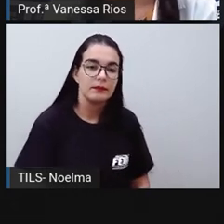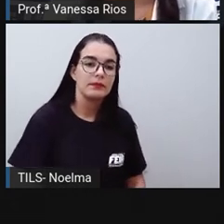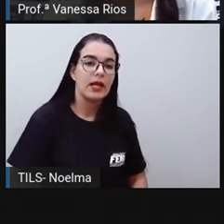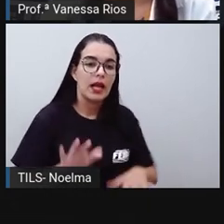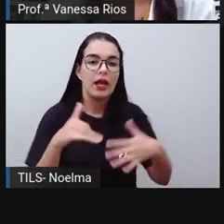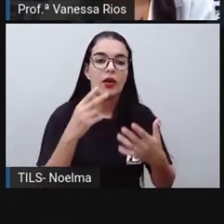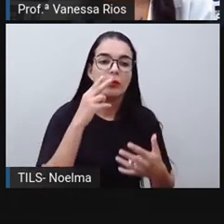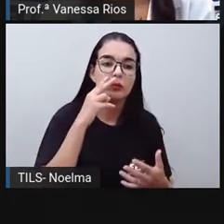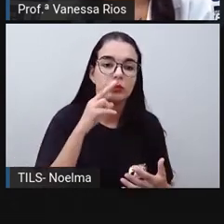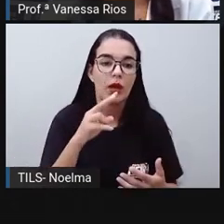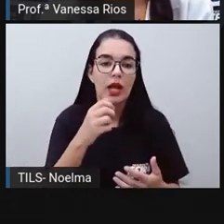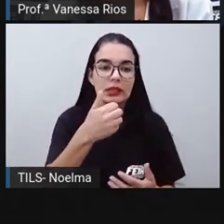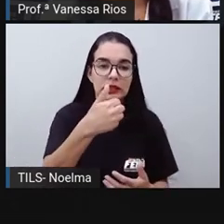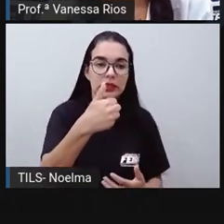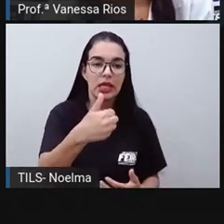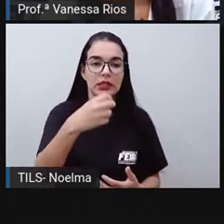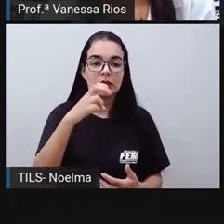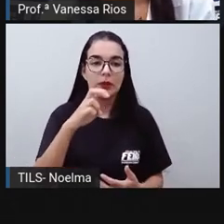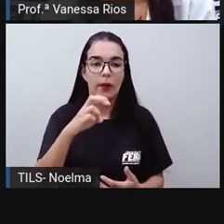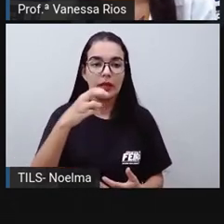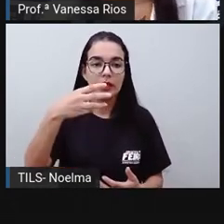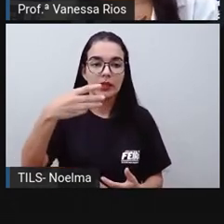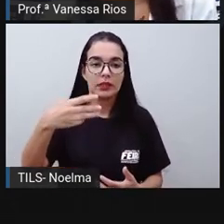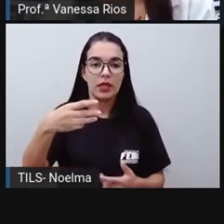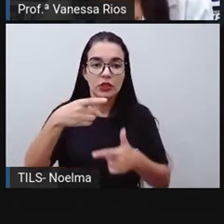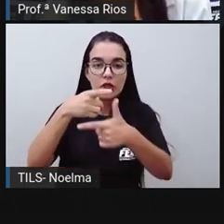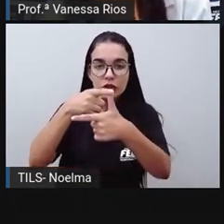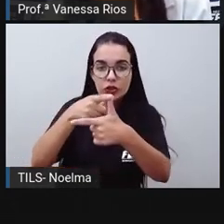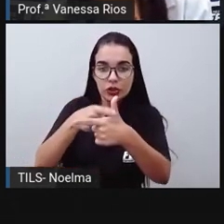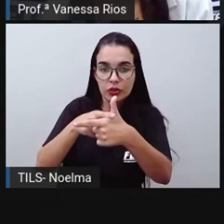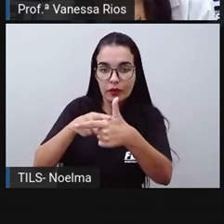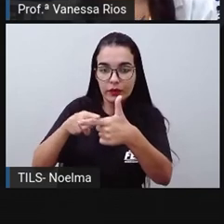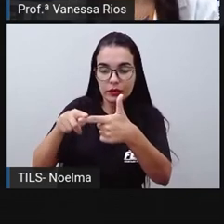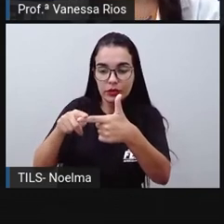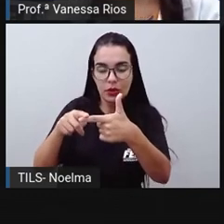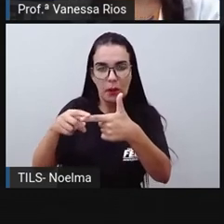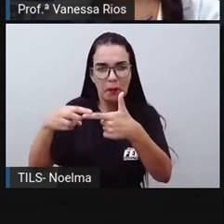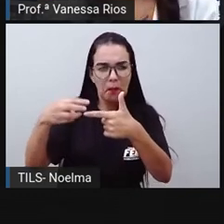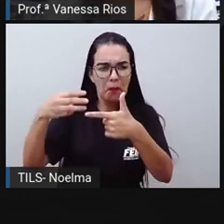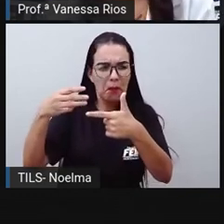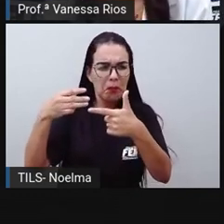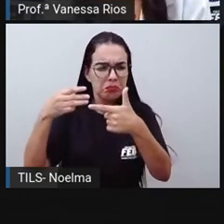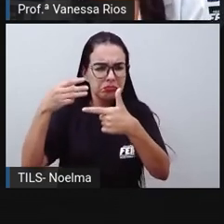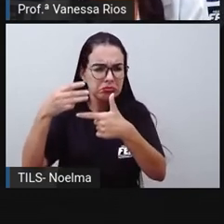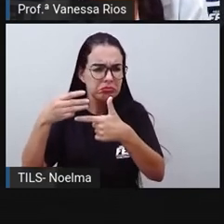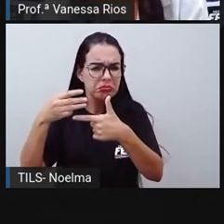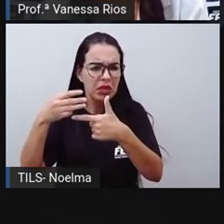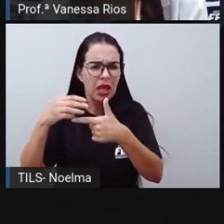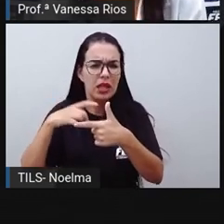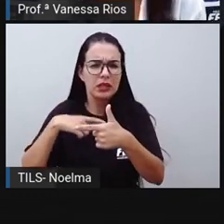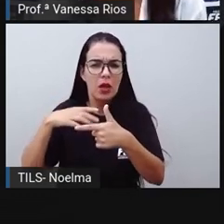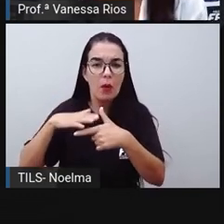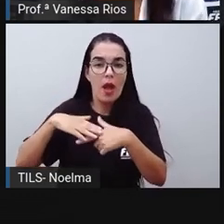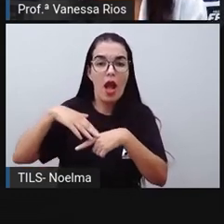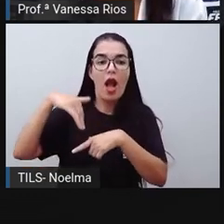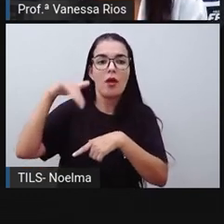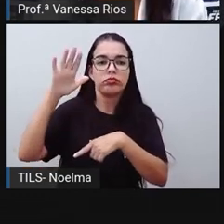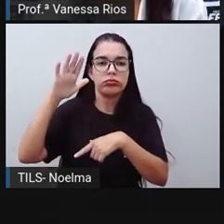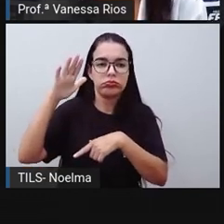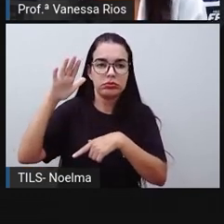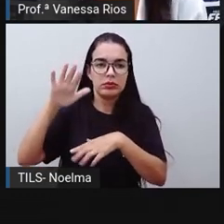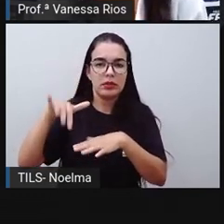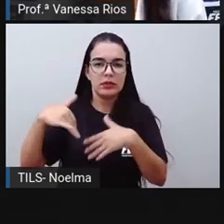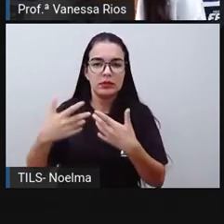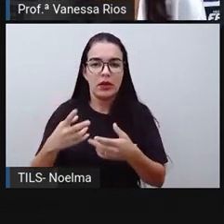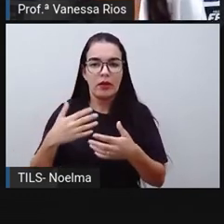dividir 153 por 3 vai ficar um pouco complicado, né? Porque 153 é um número alto. Então, o que a gente vai